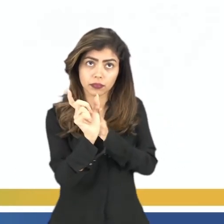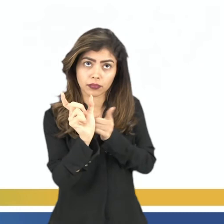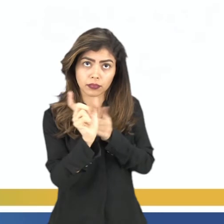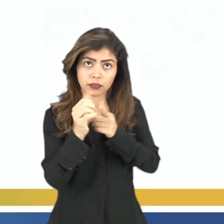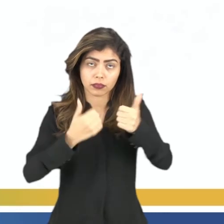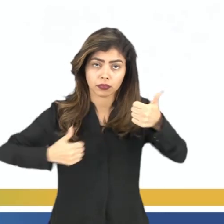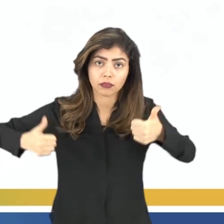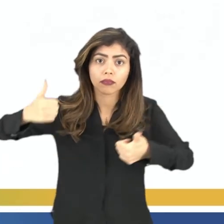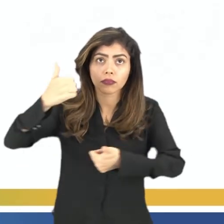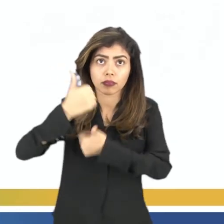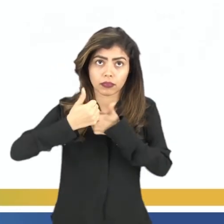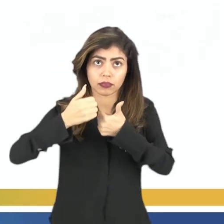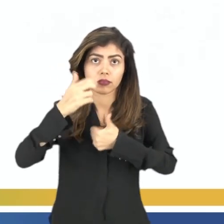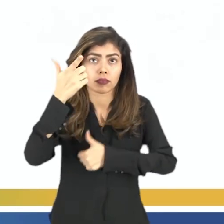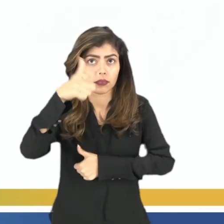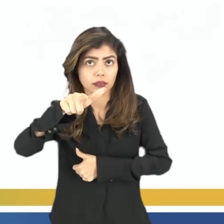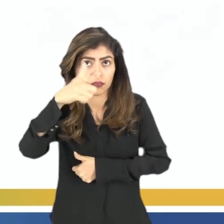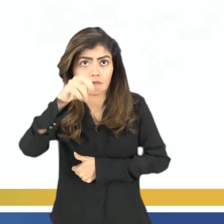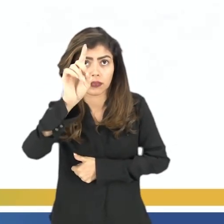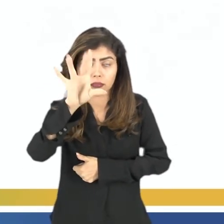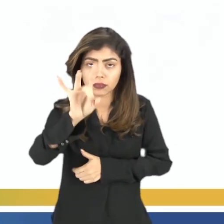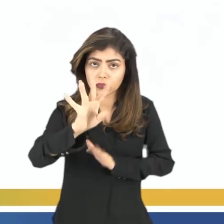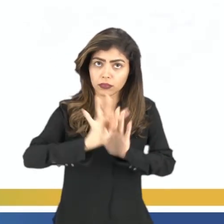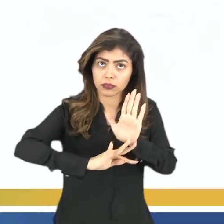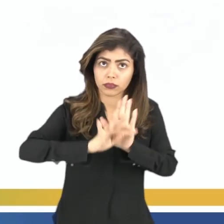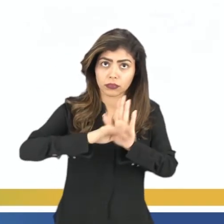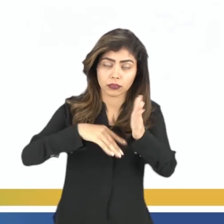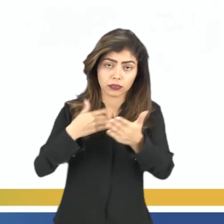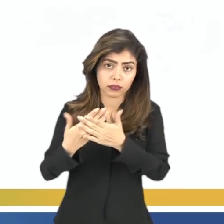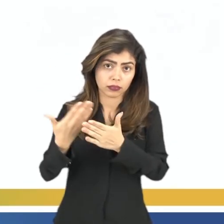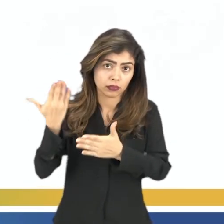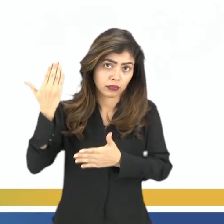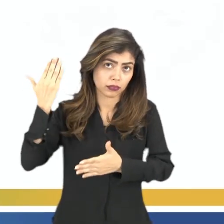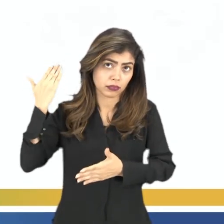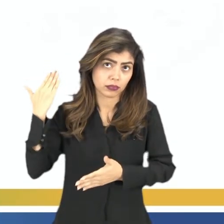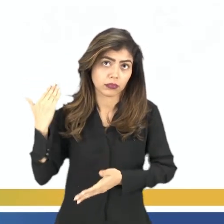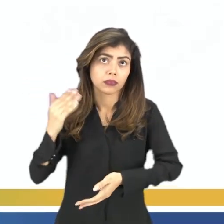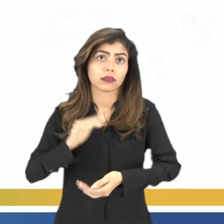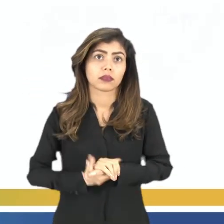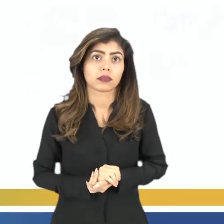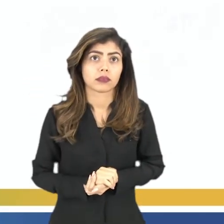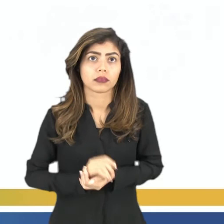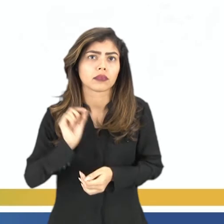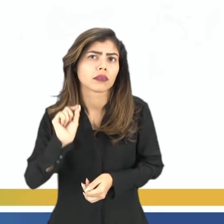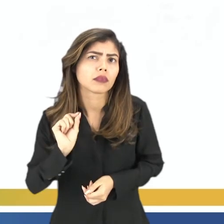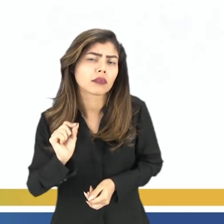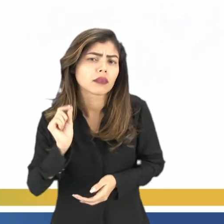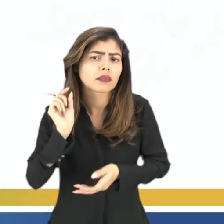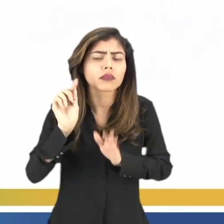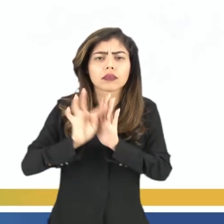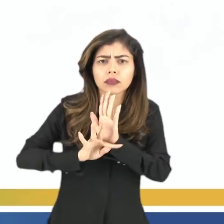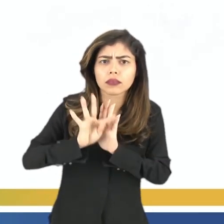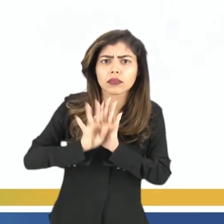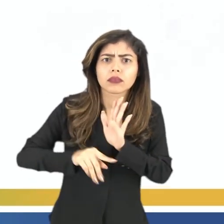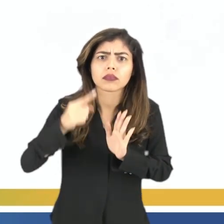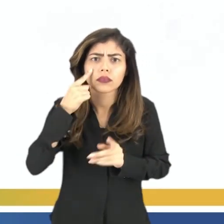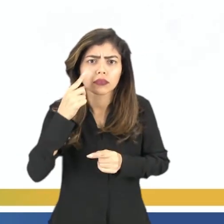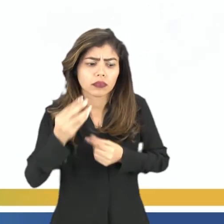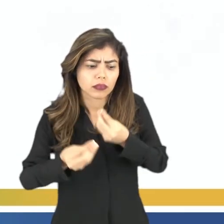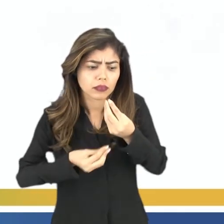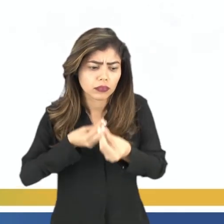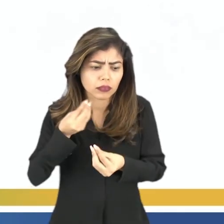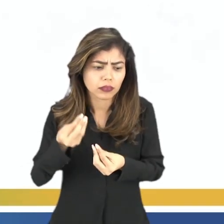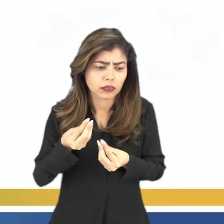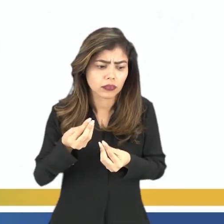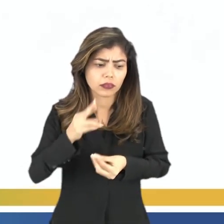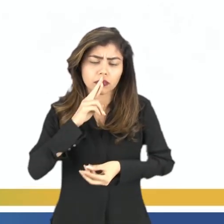para sustituir las repeticiones del texto pasado que hay en este texto y vean cómo quedó